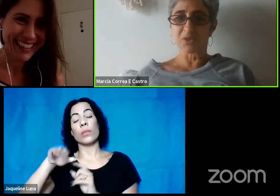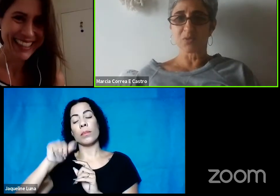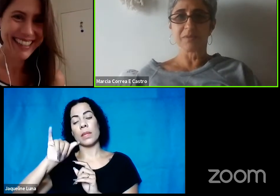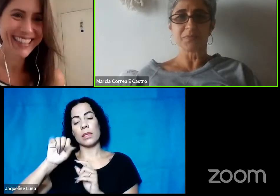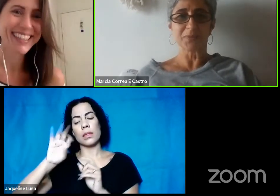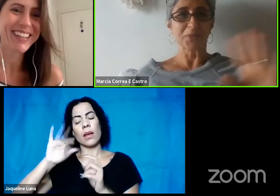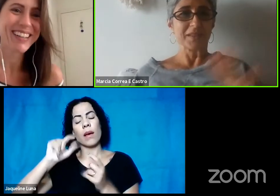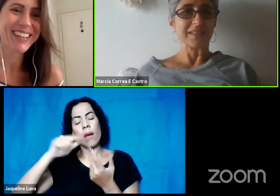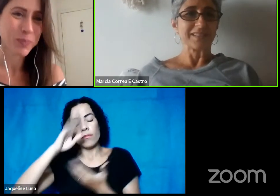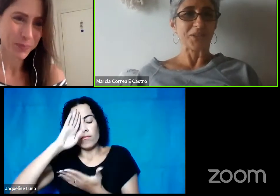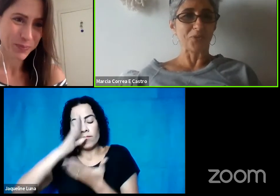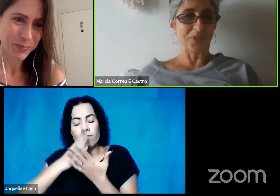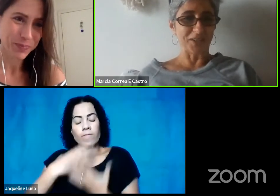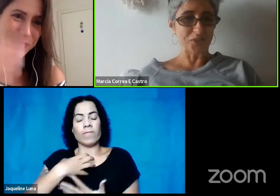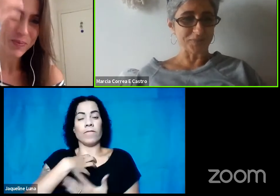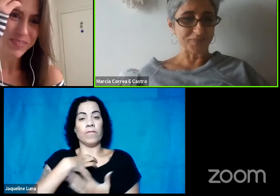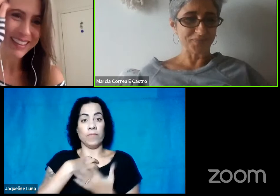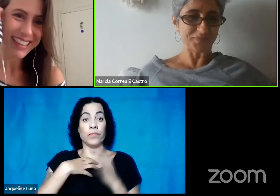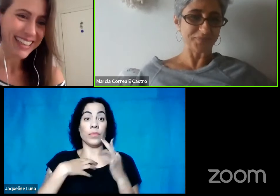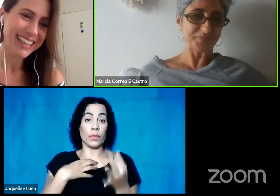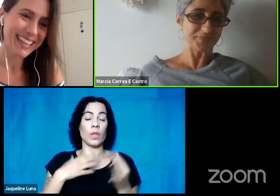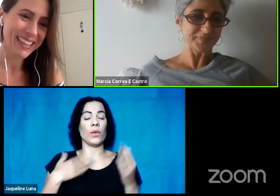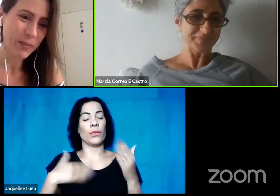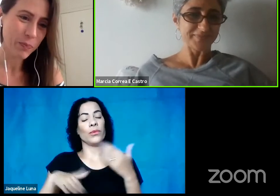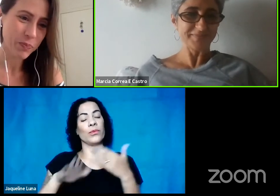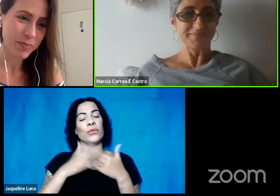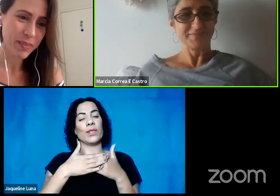com isso, eu fecho.